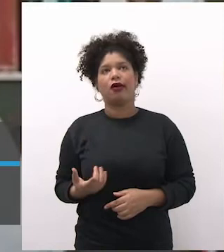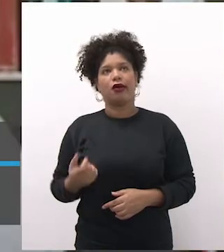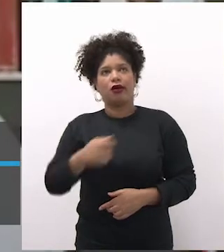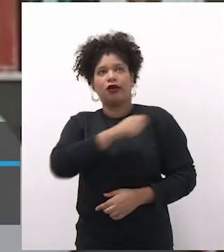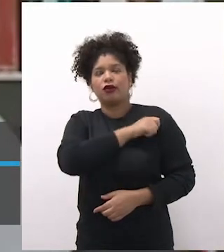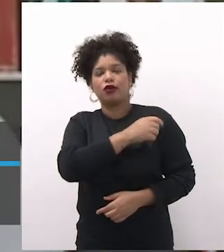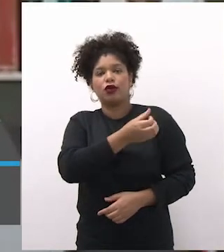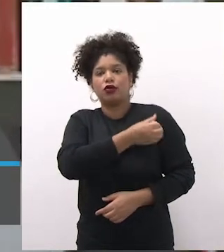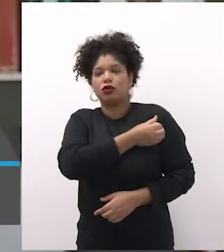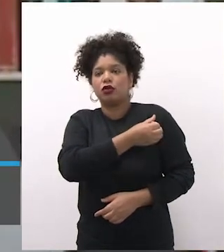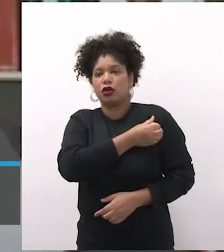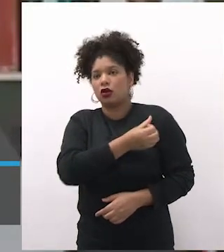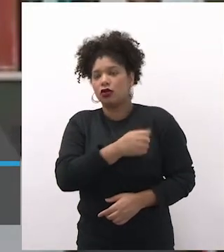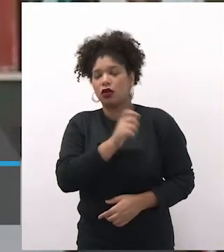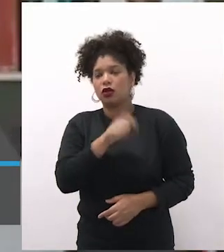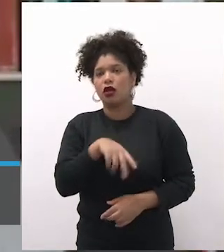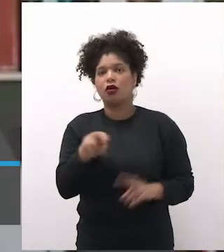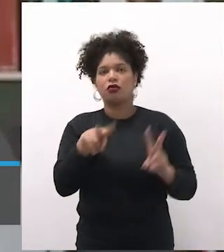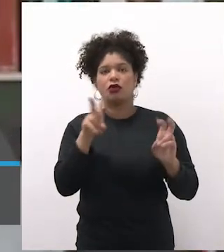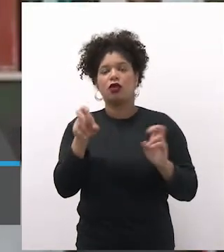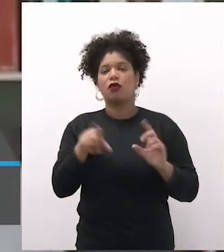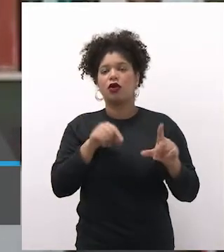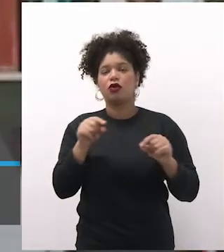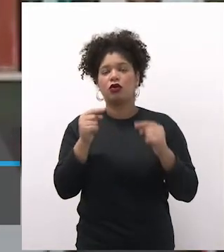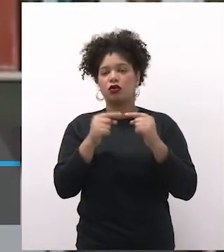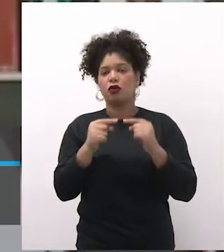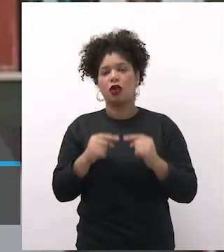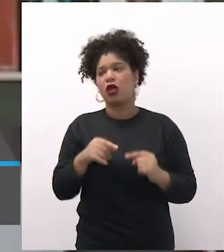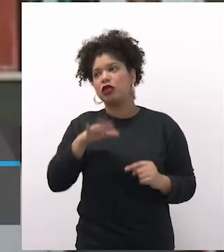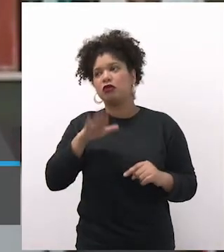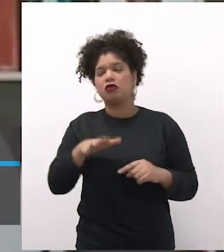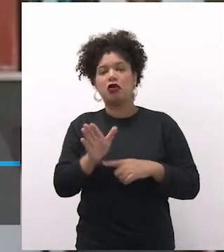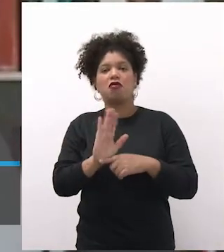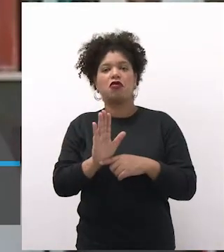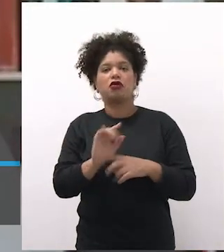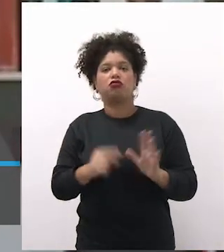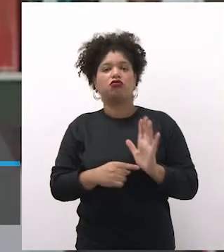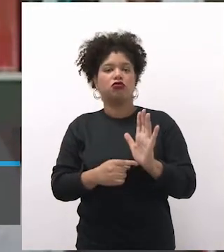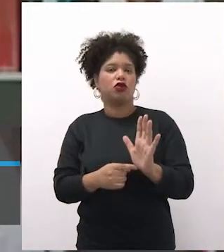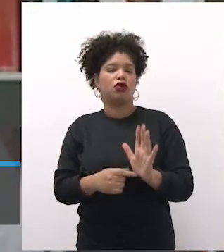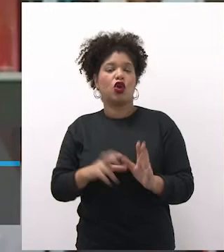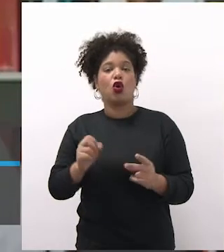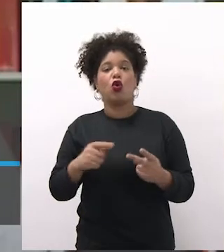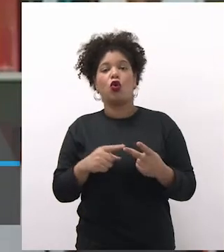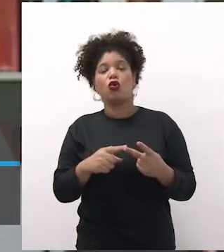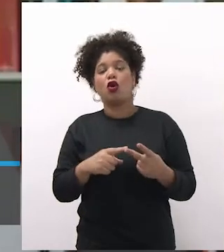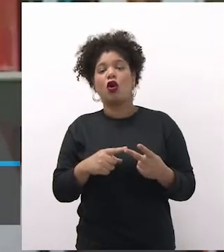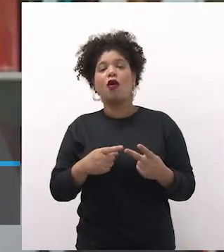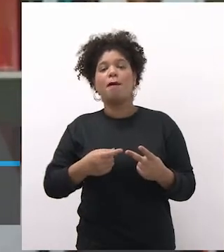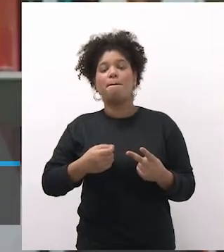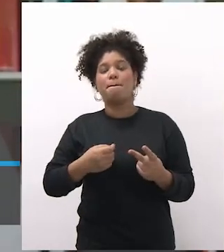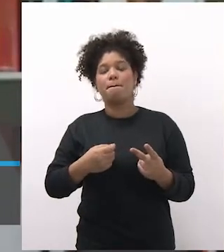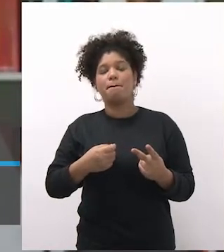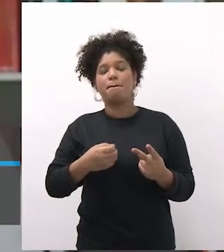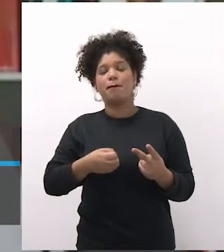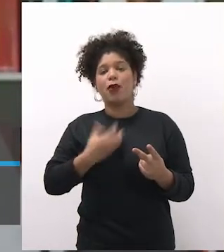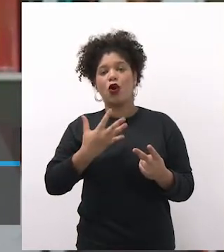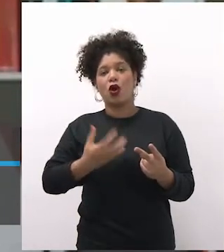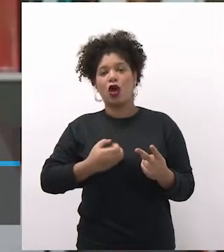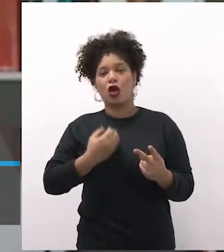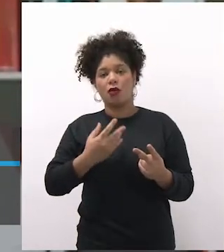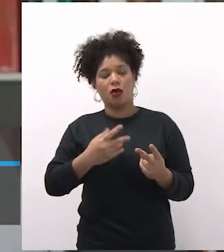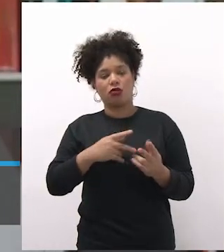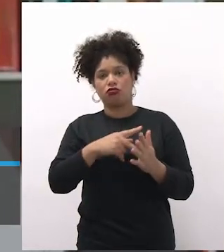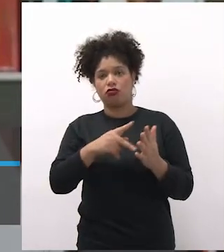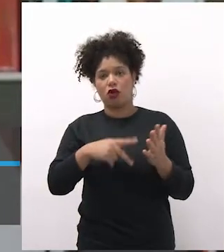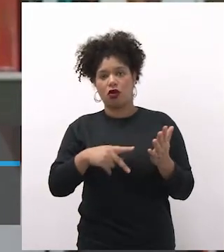escolher, dentro de uma temática, apresentar um vídeo, ele pode recitar um poema, ele pode fazer uma roda de conversa